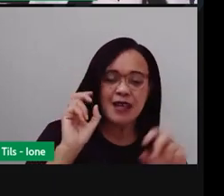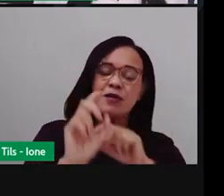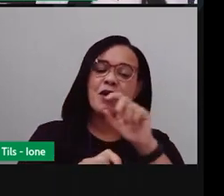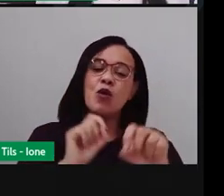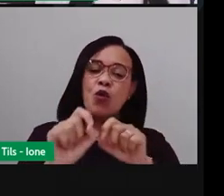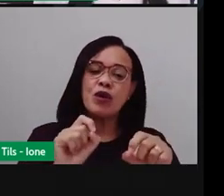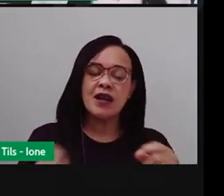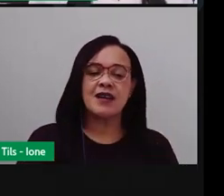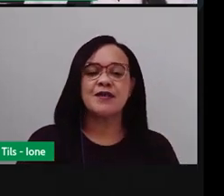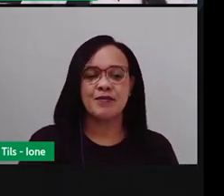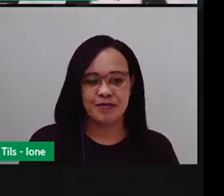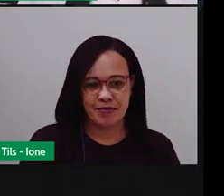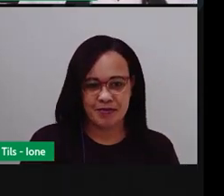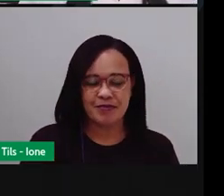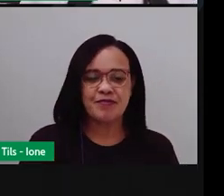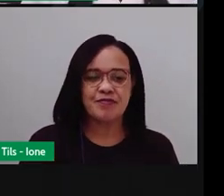hoje.